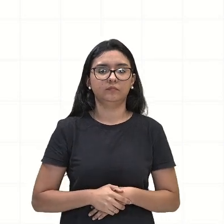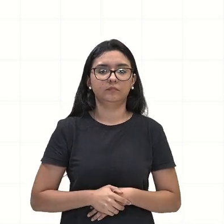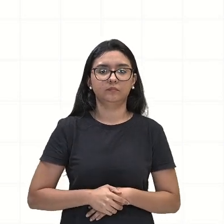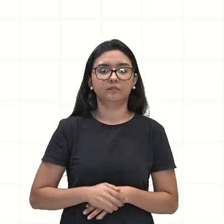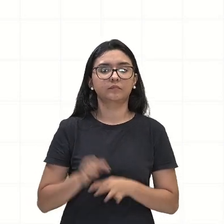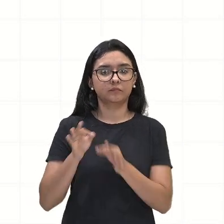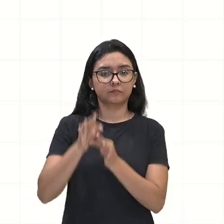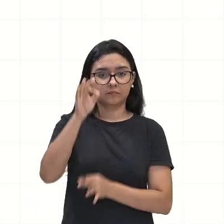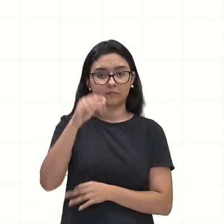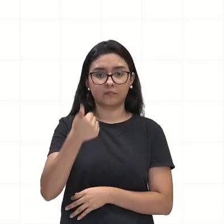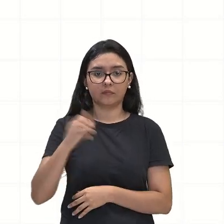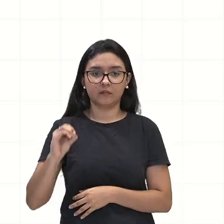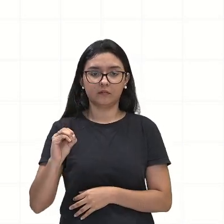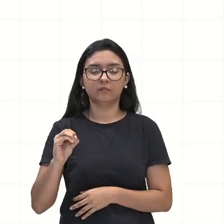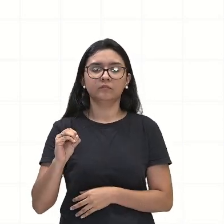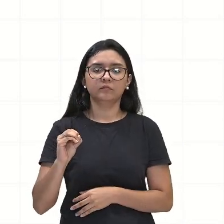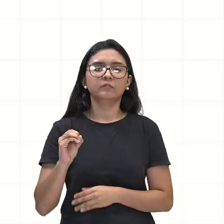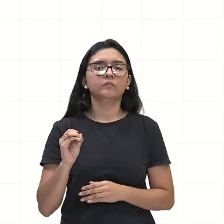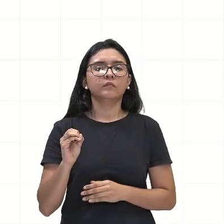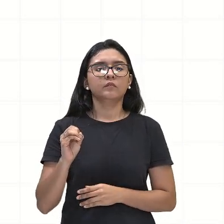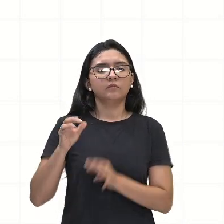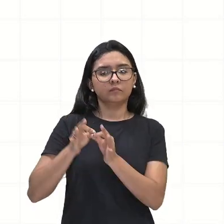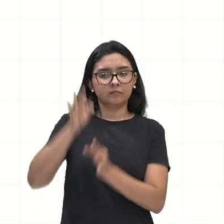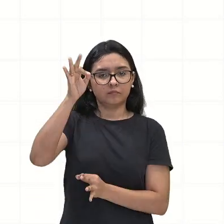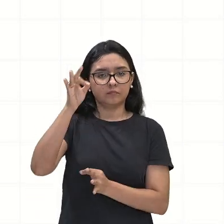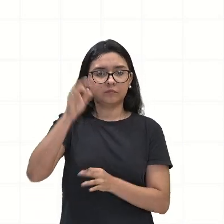10, né, vai estar proporcional